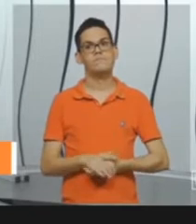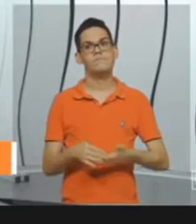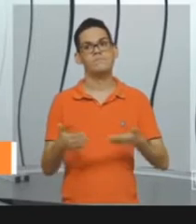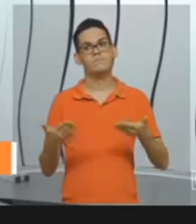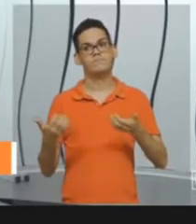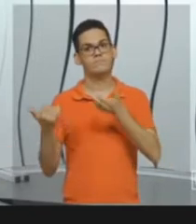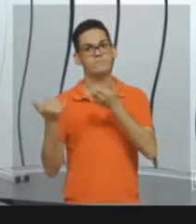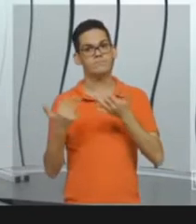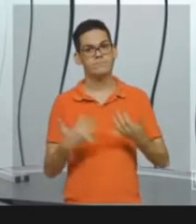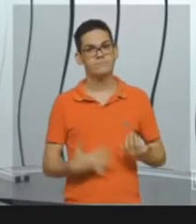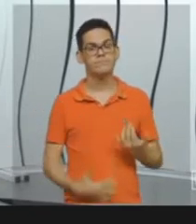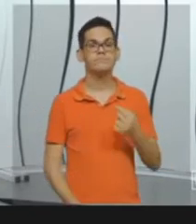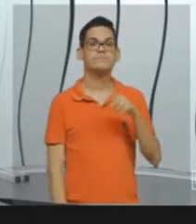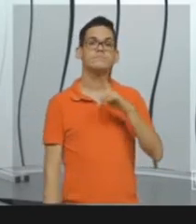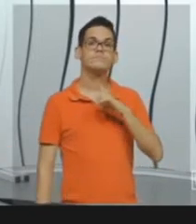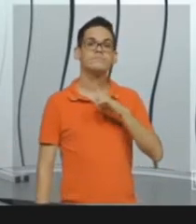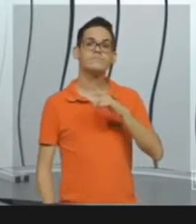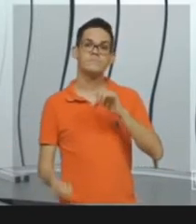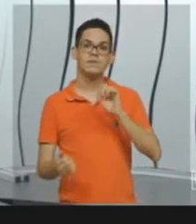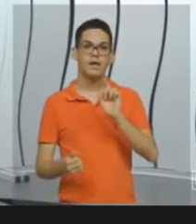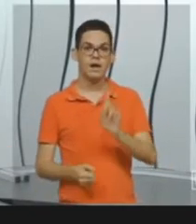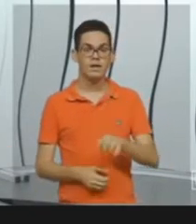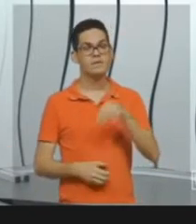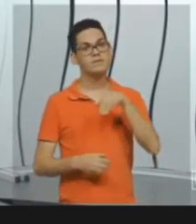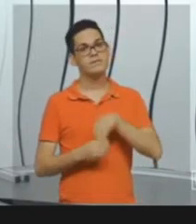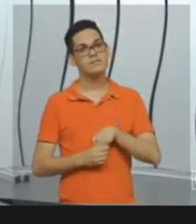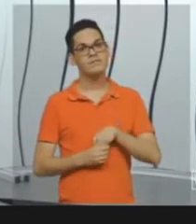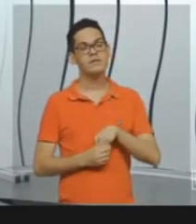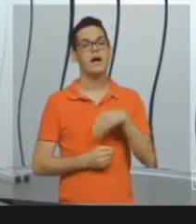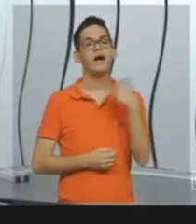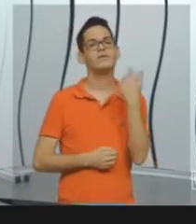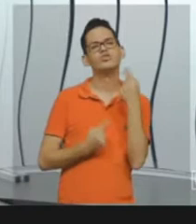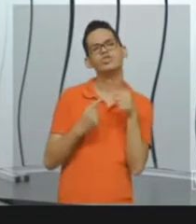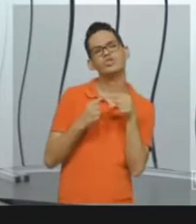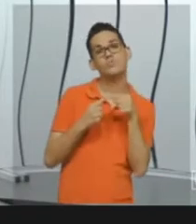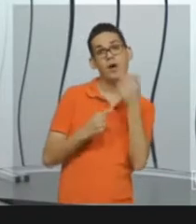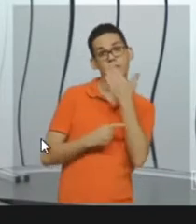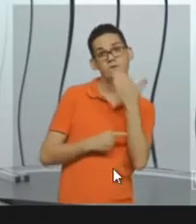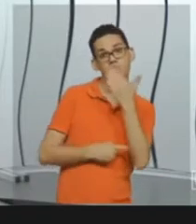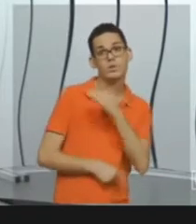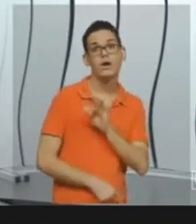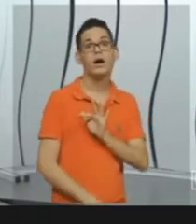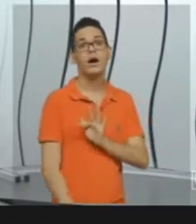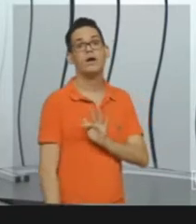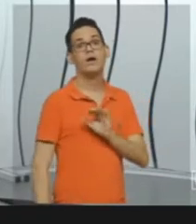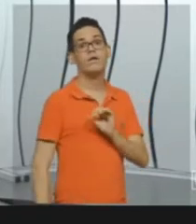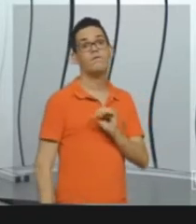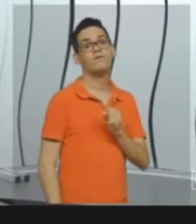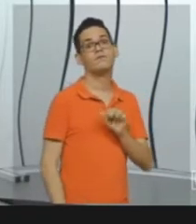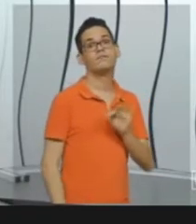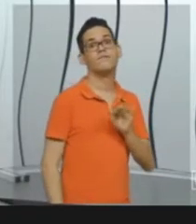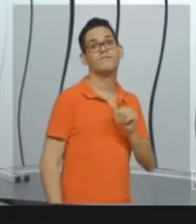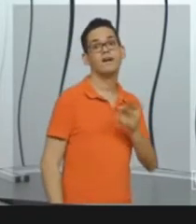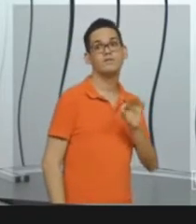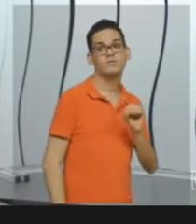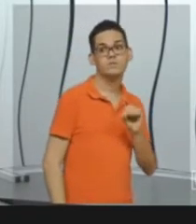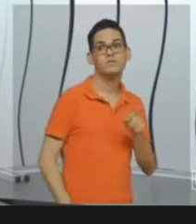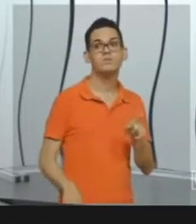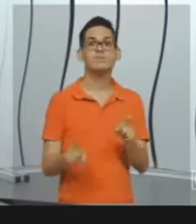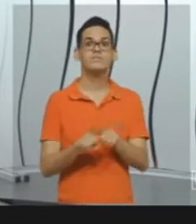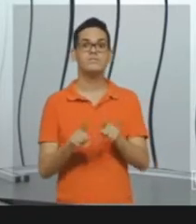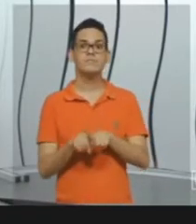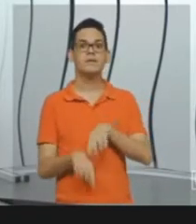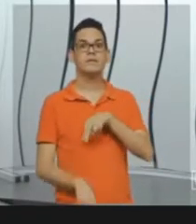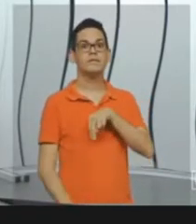Eu disse aqui que os nucleotídeos são formados por um grupo de açúcar, fosfato e bases nitrogenadas. Vamos ver primeiro quais são as